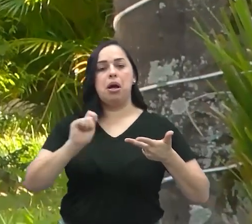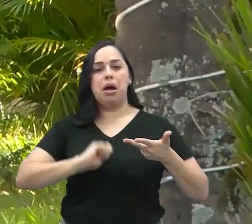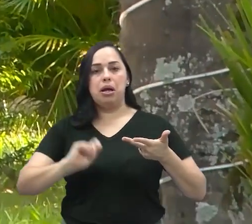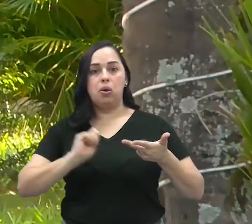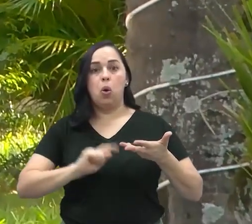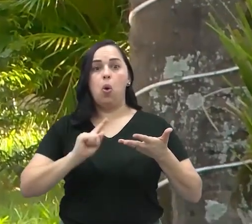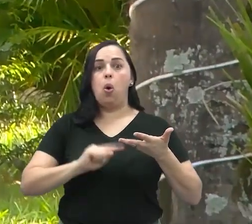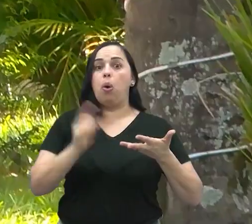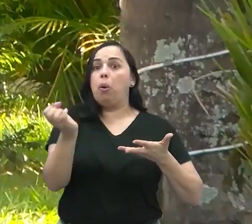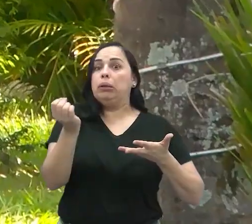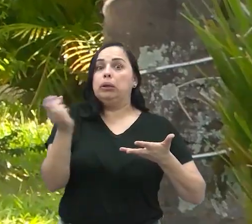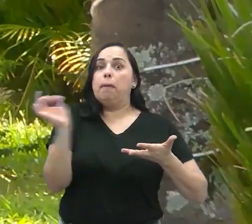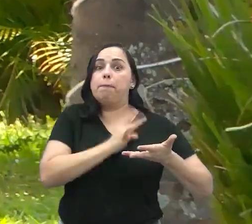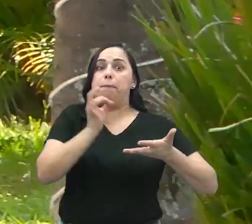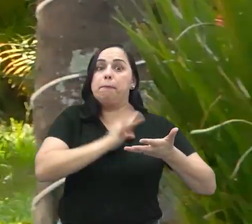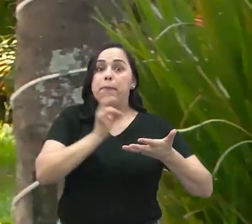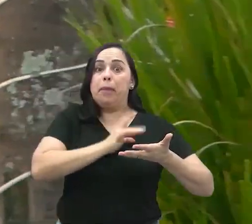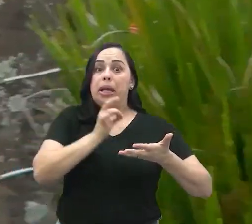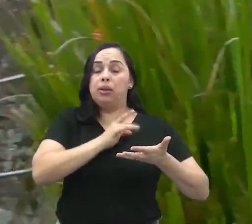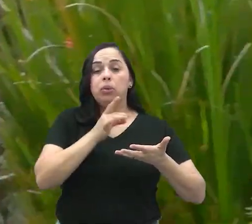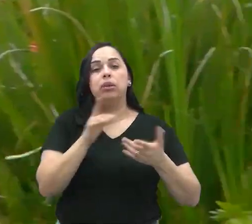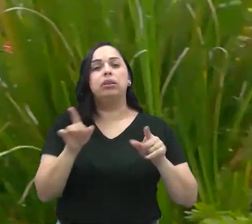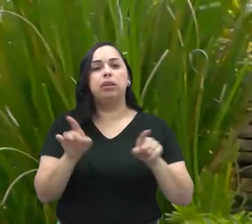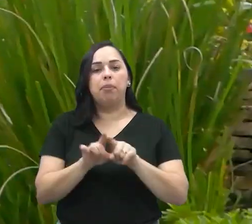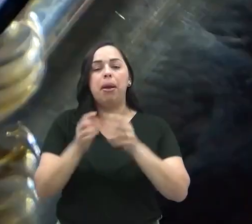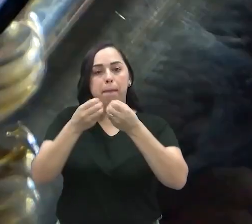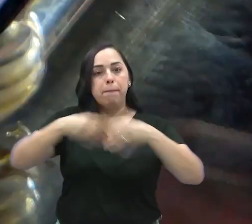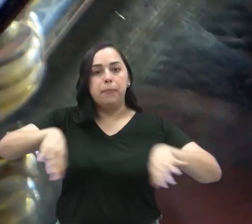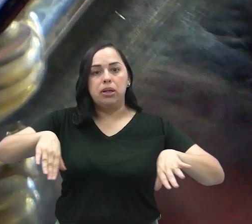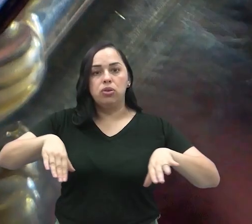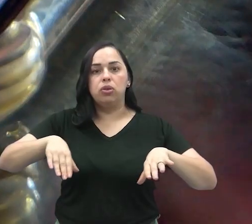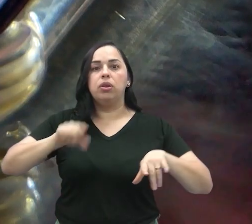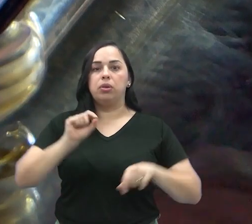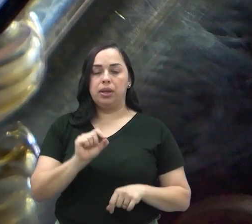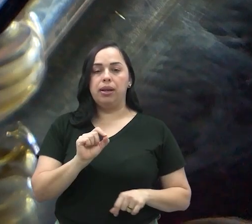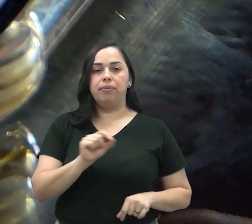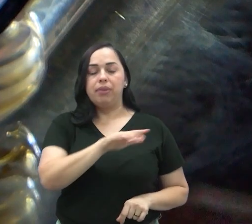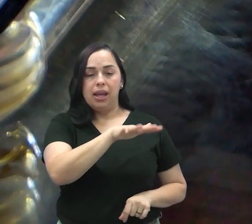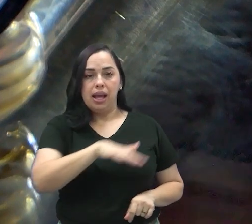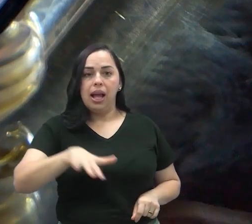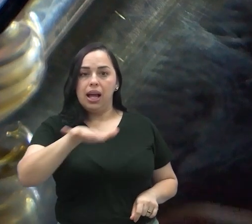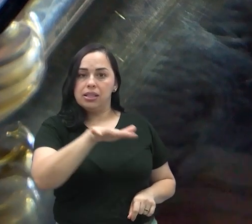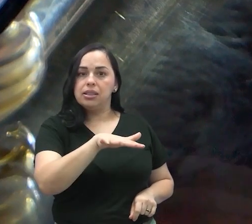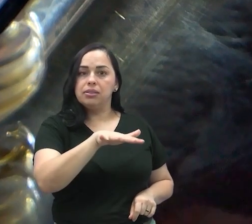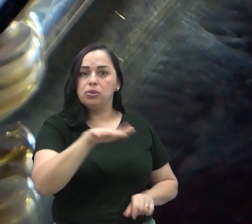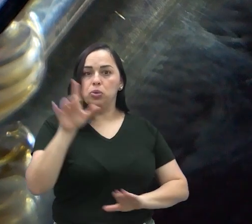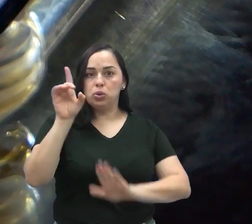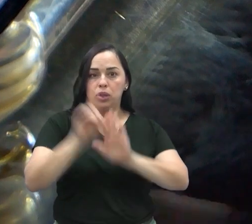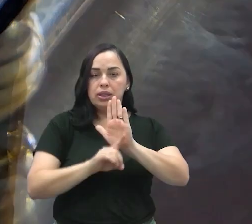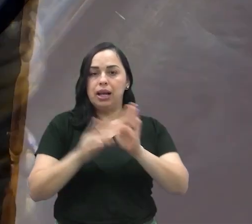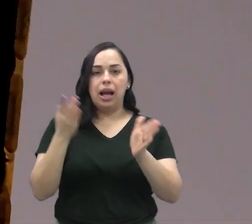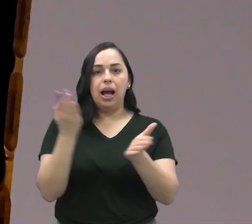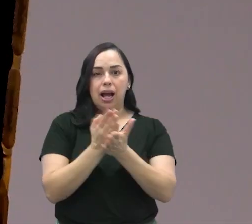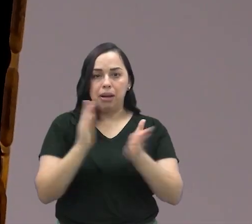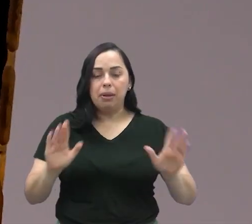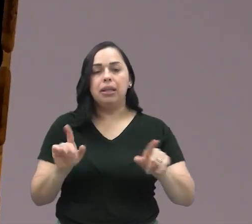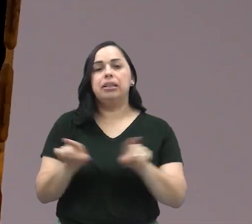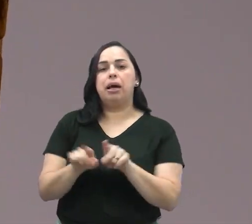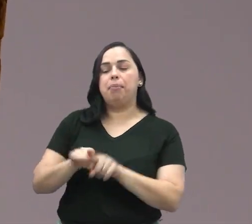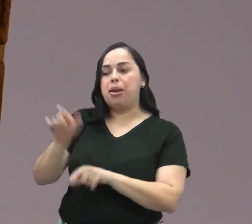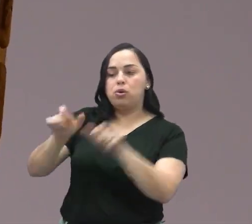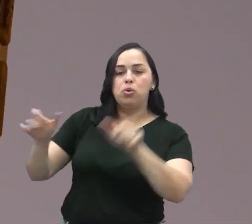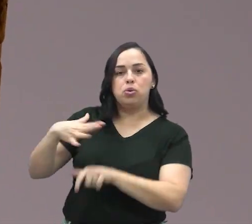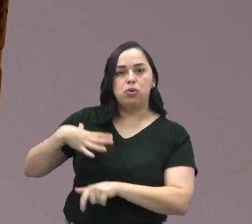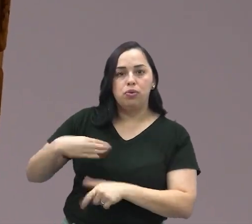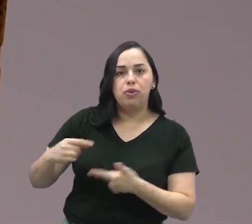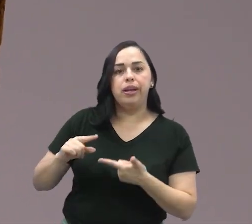entre as mulheres de 70 a 74 anos foram 72 mil denúncias. Um cenário complexo, com